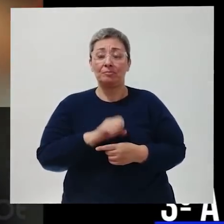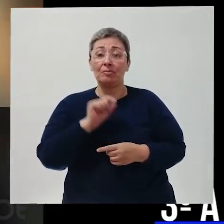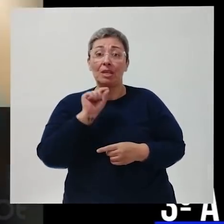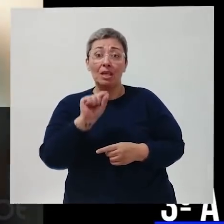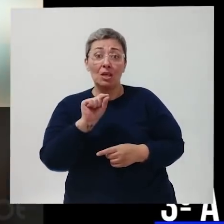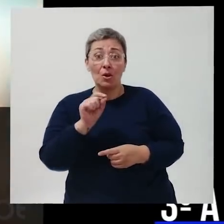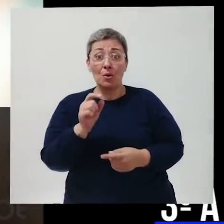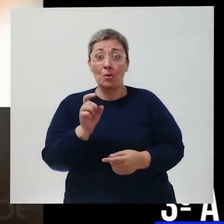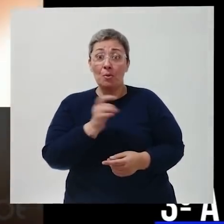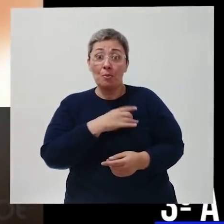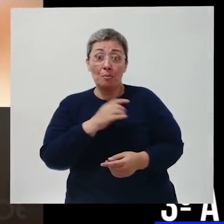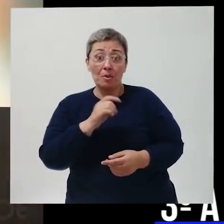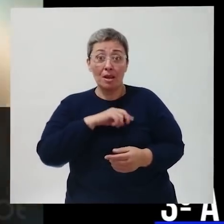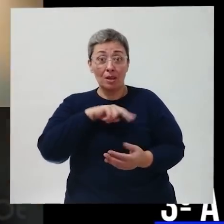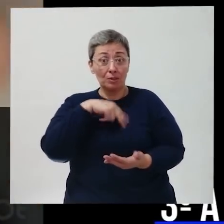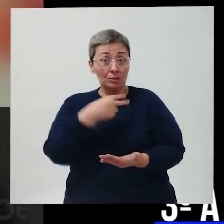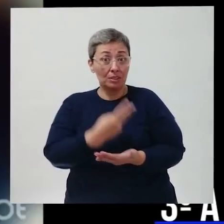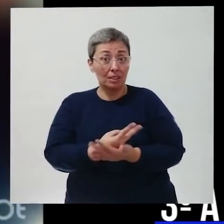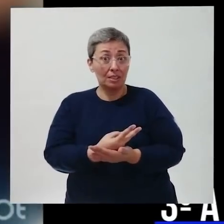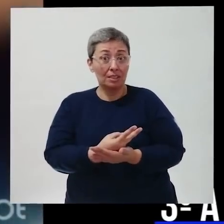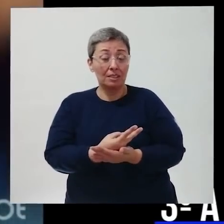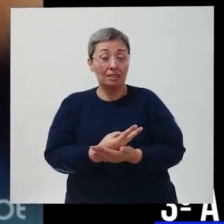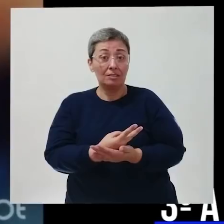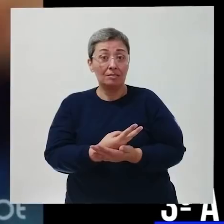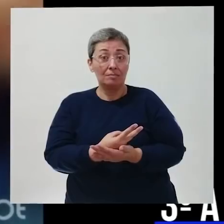Que o medo de cair